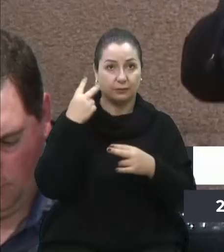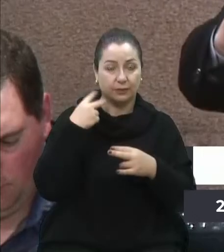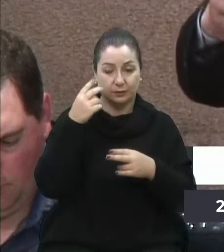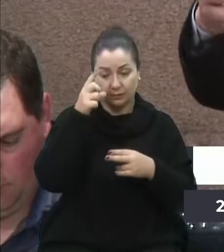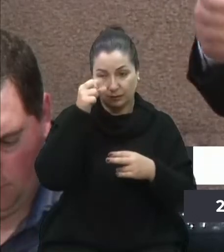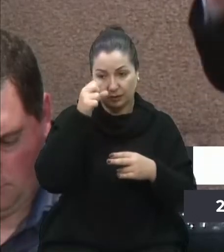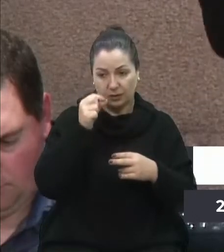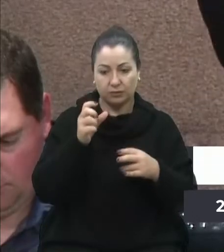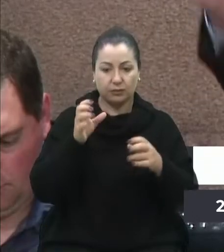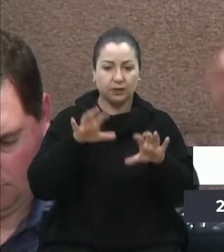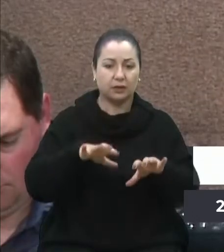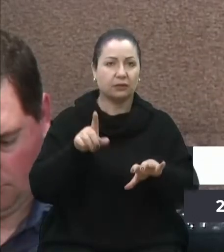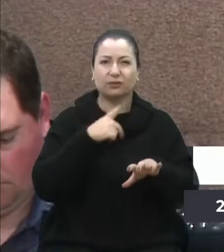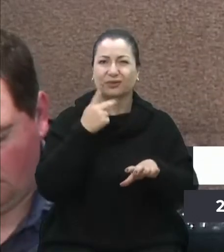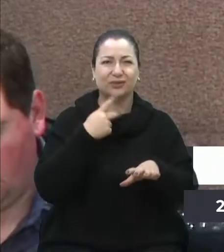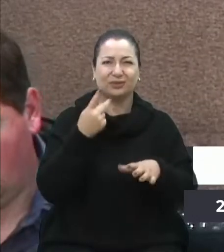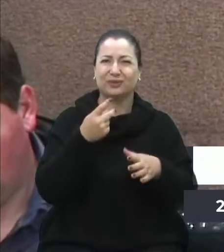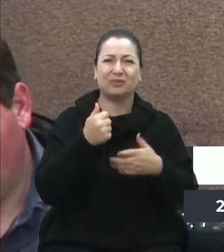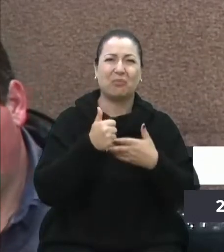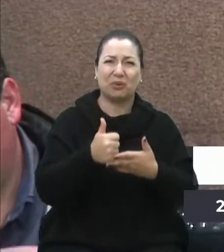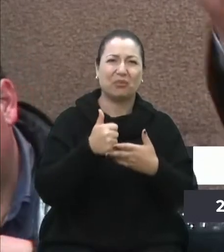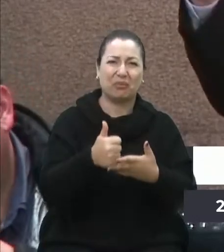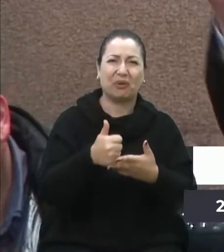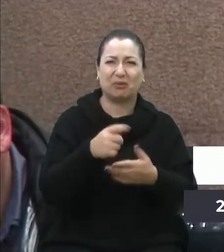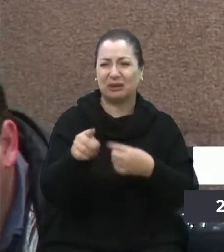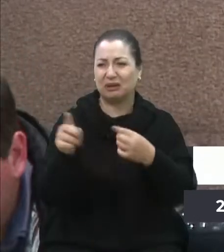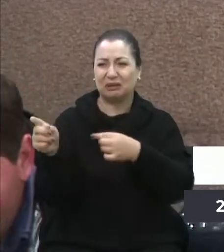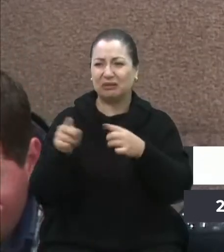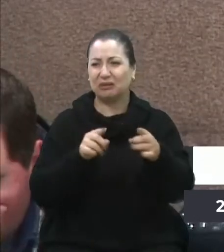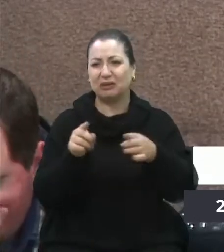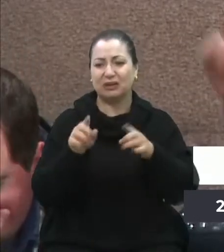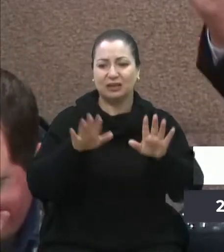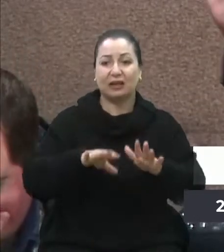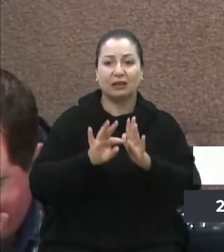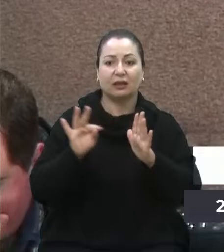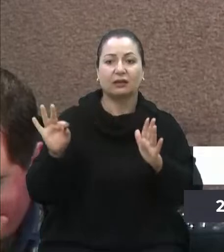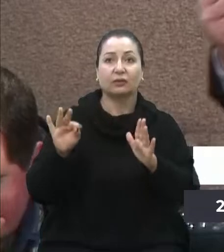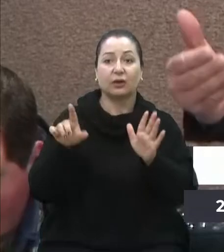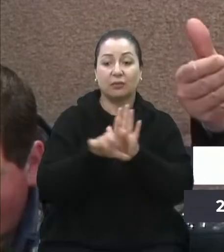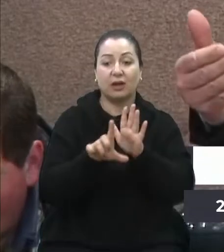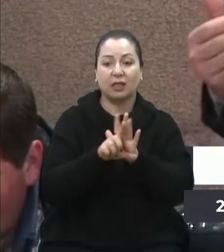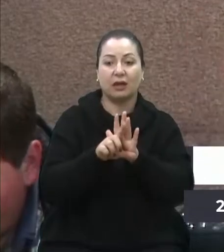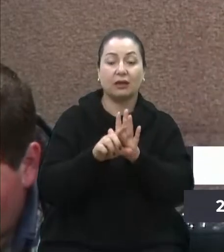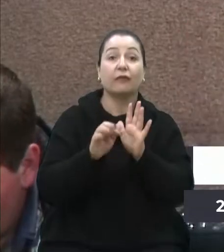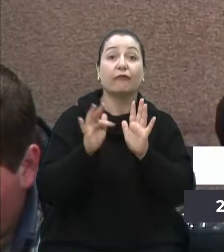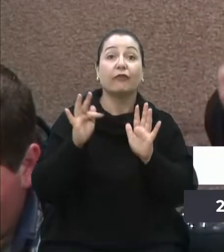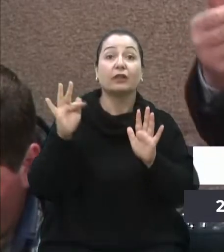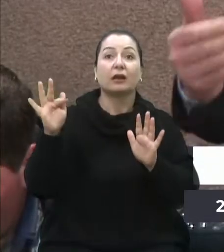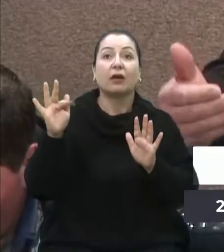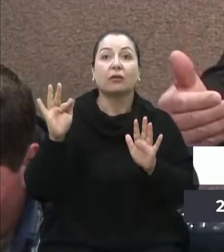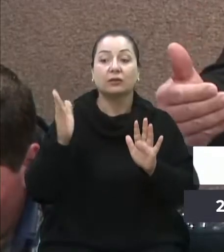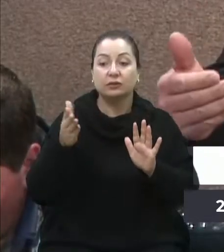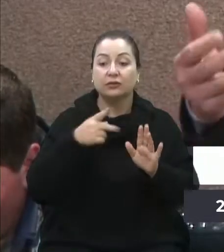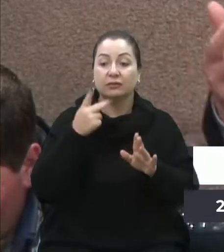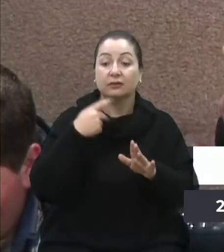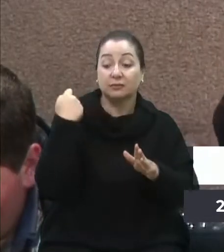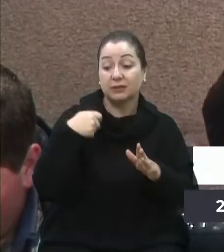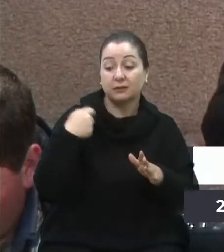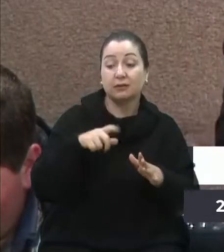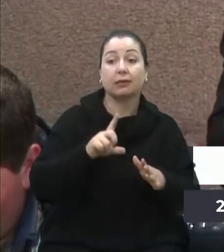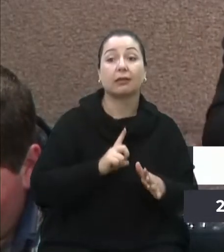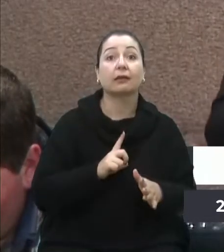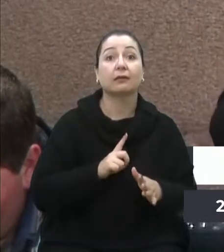aquele outro, aqui é uma questão técnica, né? Como o senhor mesmo disse, é uma lei federal que já diz que isso é necessário, deve